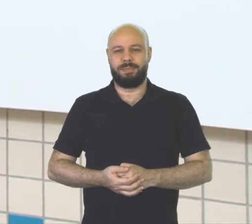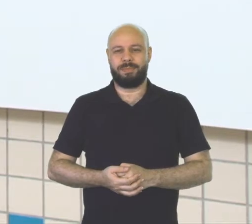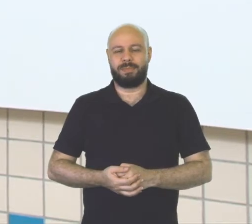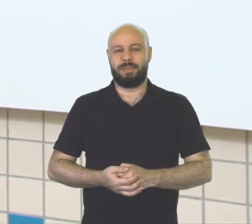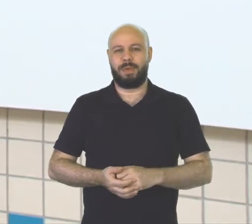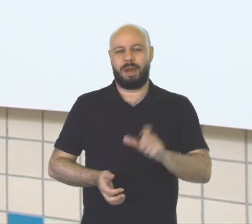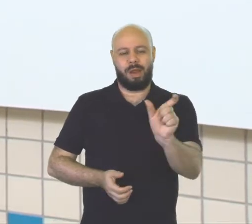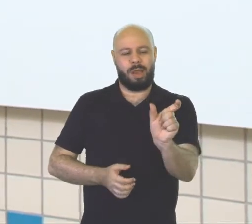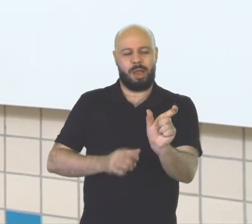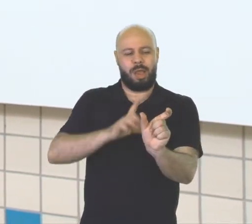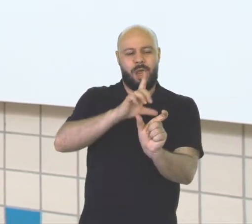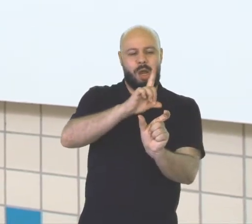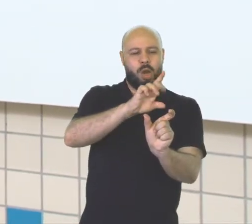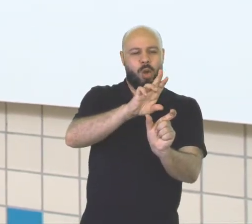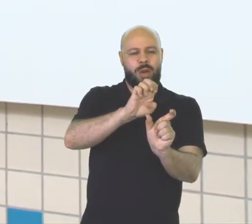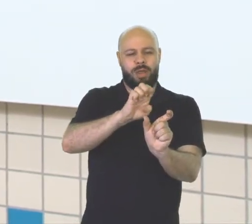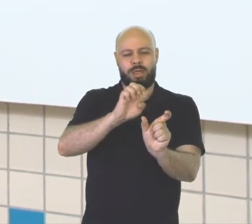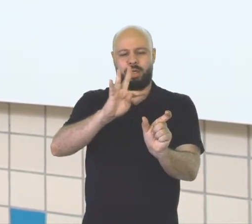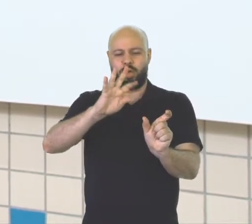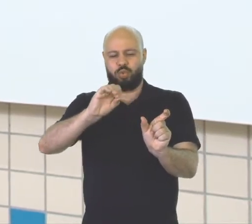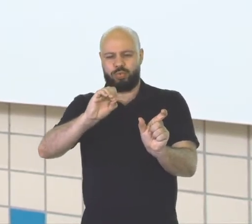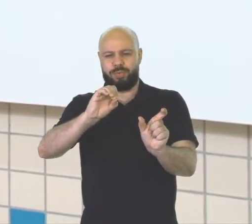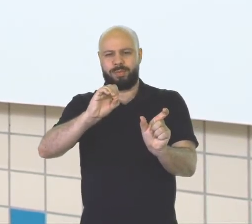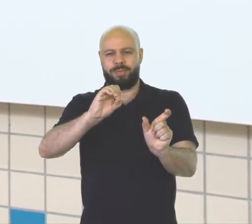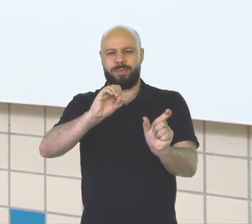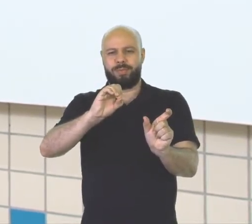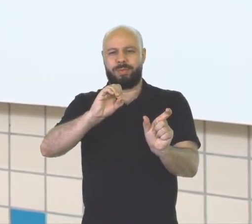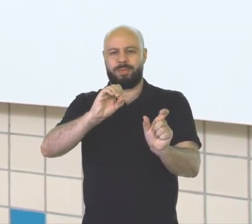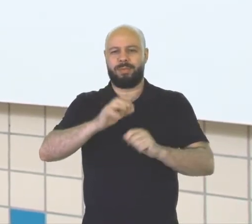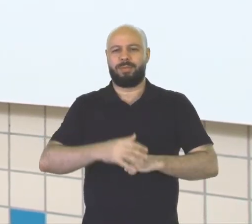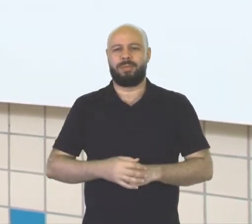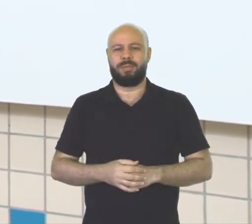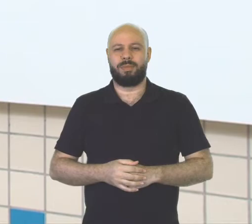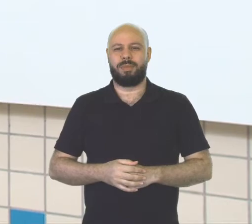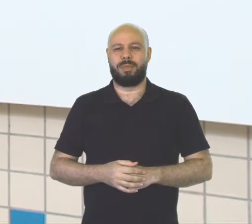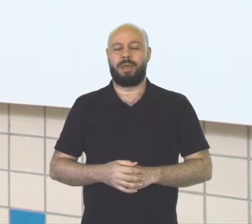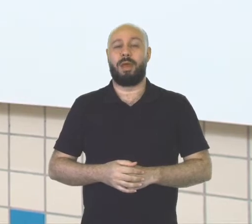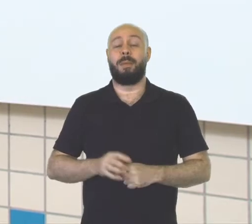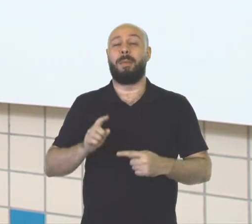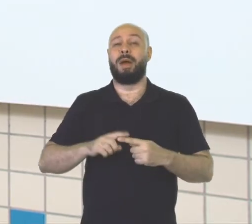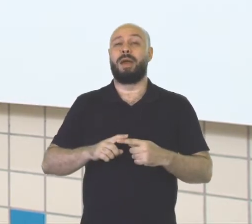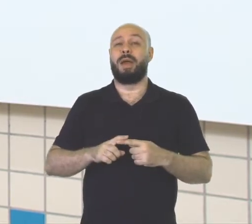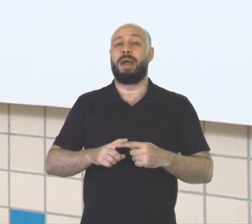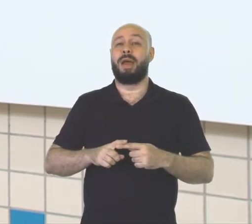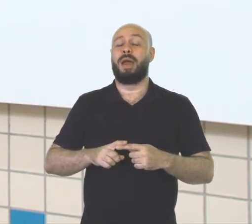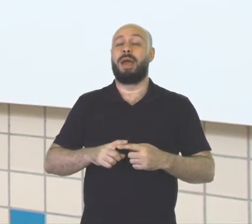due to, falando especificamente sobre uma causa, sobre